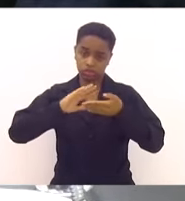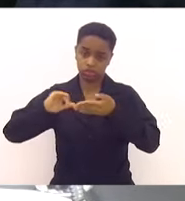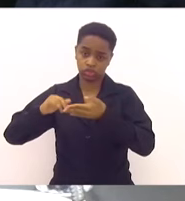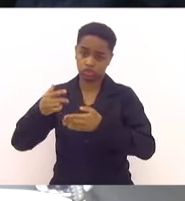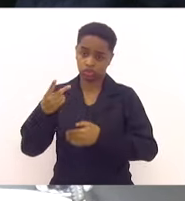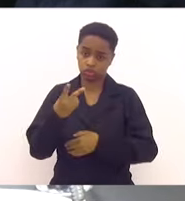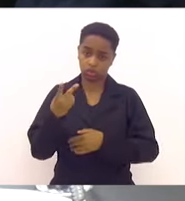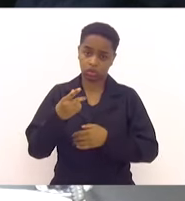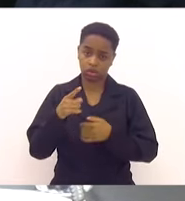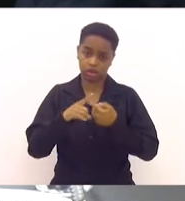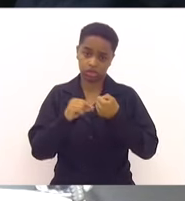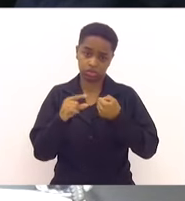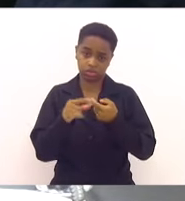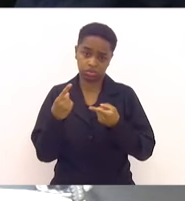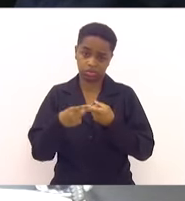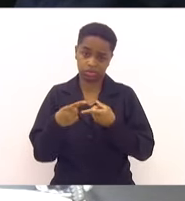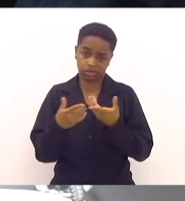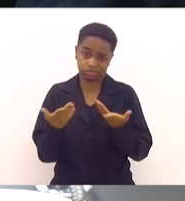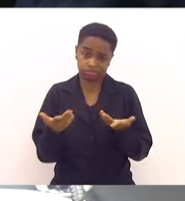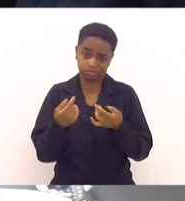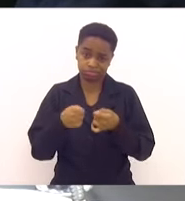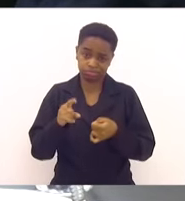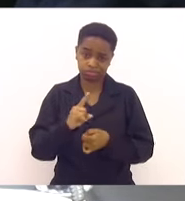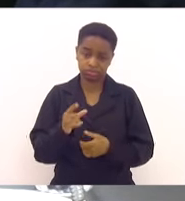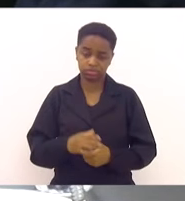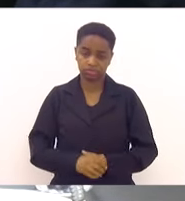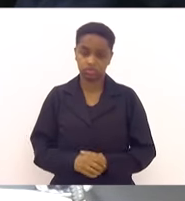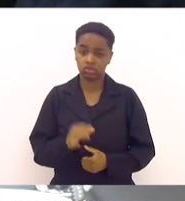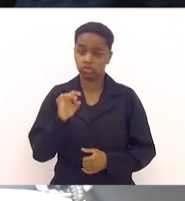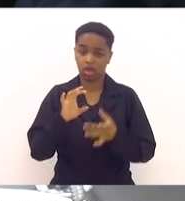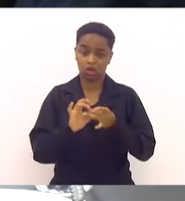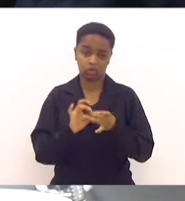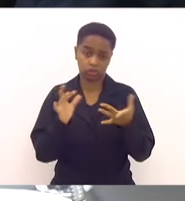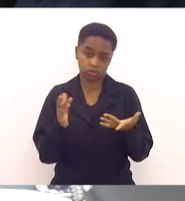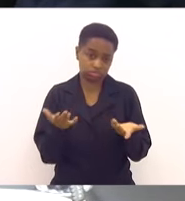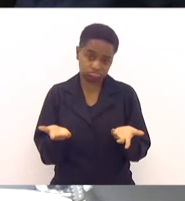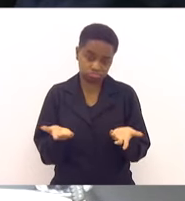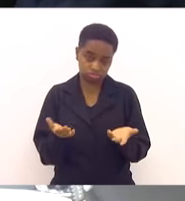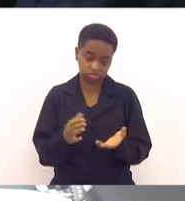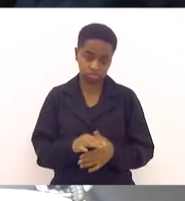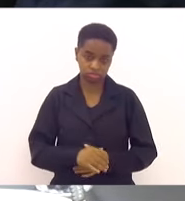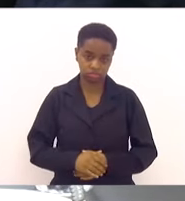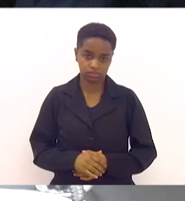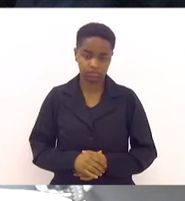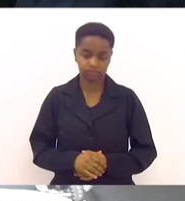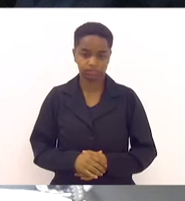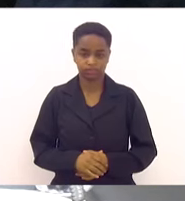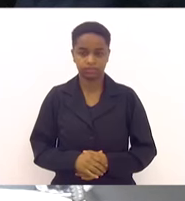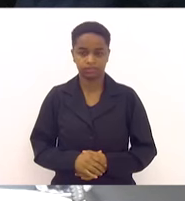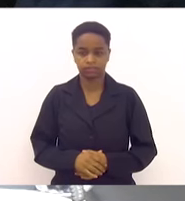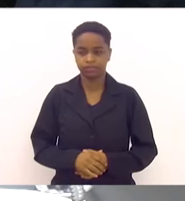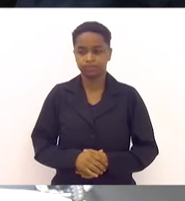inócuos, na verdade. Então, ele é só autorizativo. Então eu